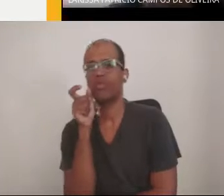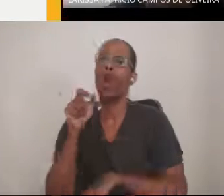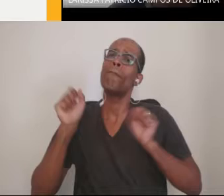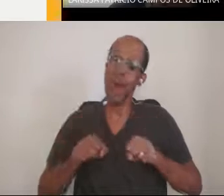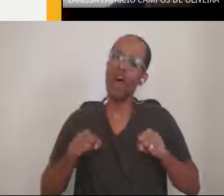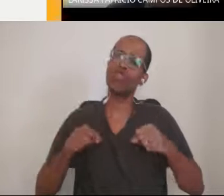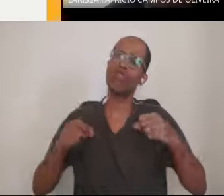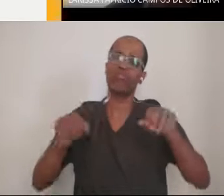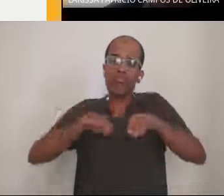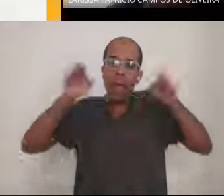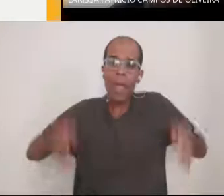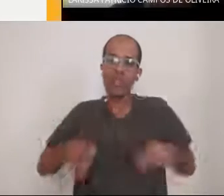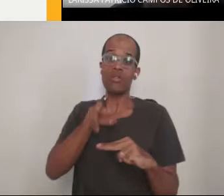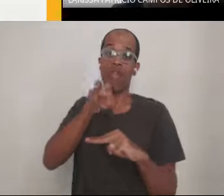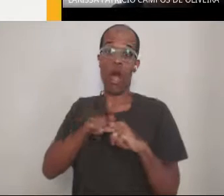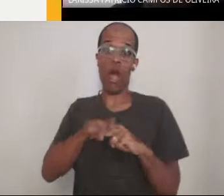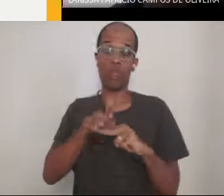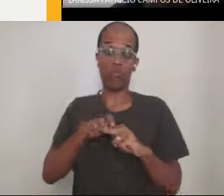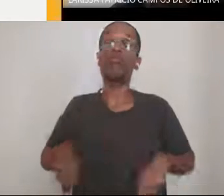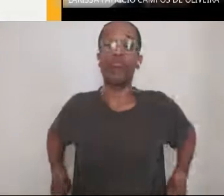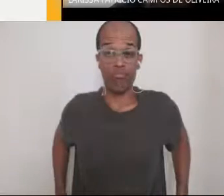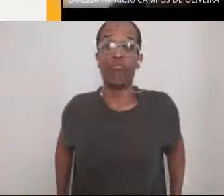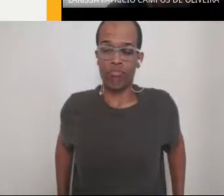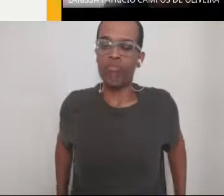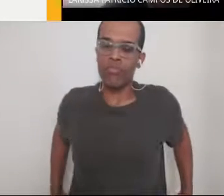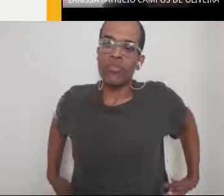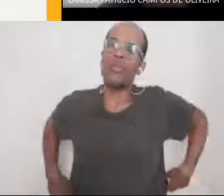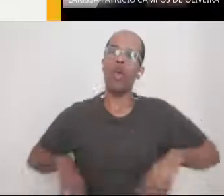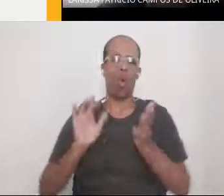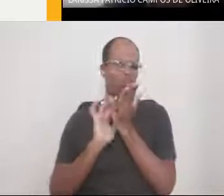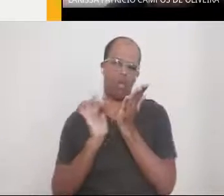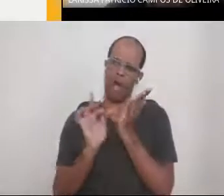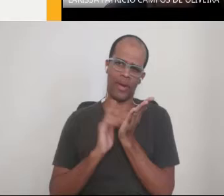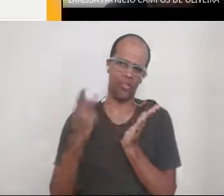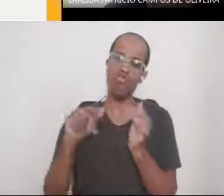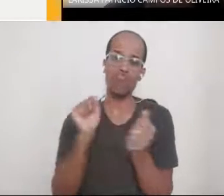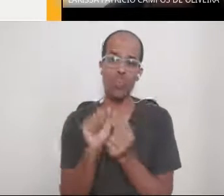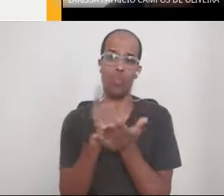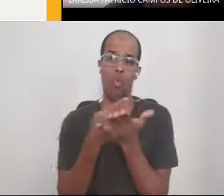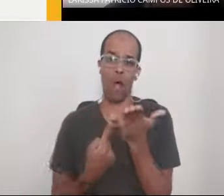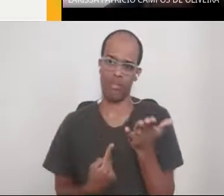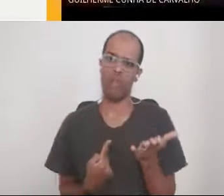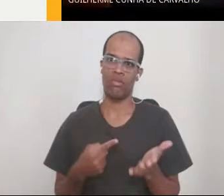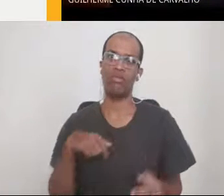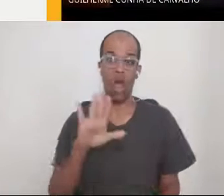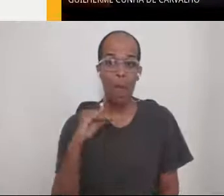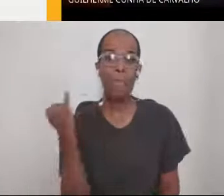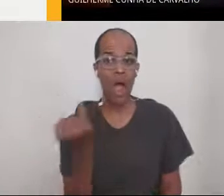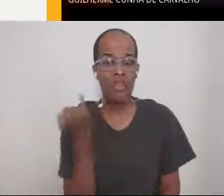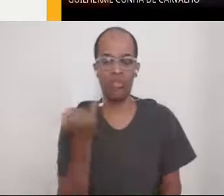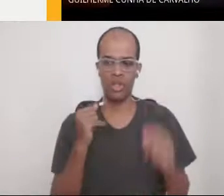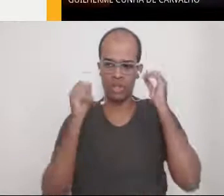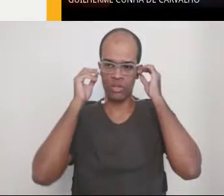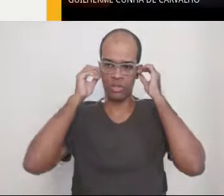né? Mas ele tem que estar sentado ali numa cadeira, né, com o tablet dele e o caderno, que é o mais importante. A atenção